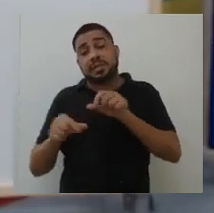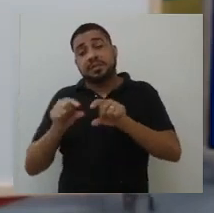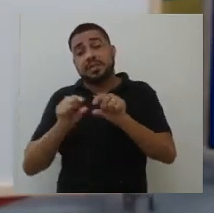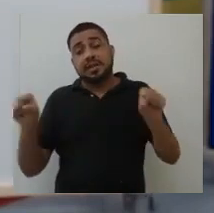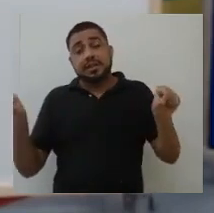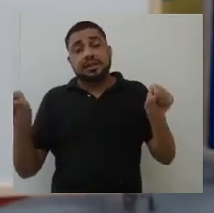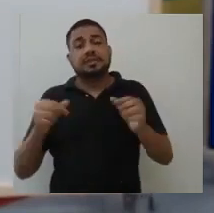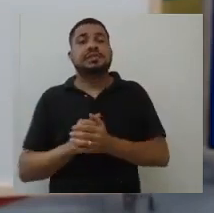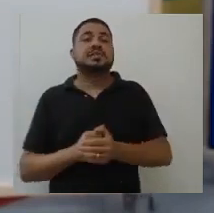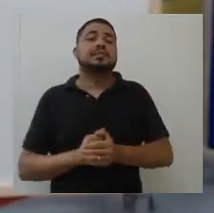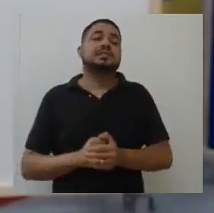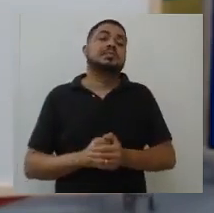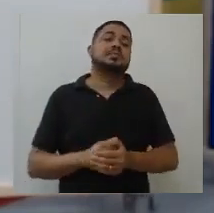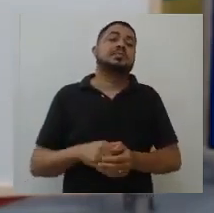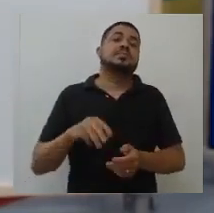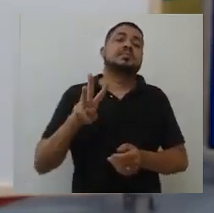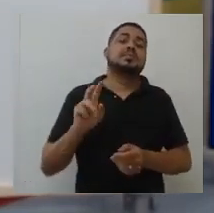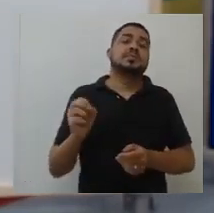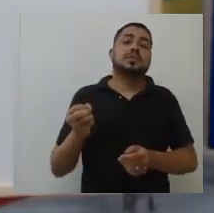colocar assim, ó. Who